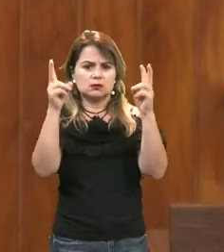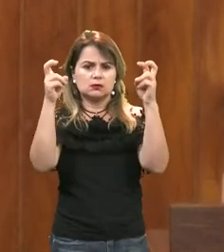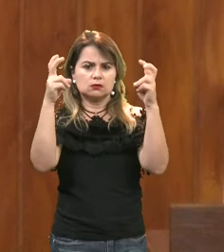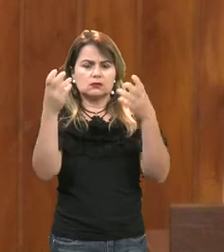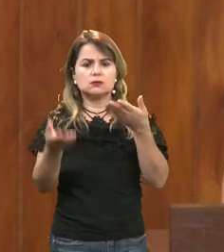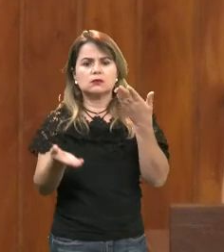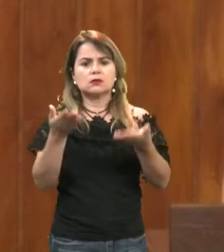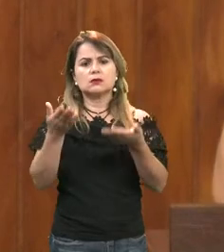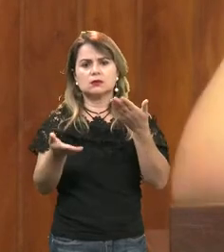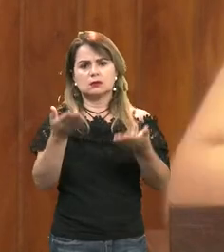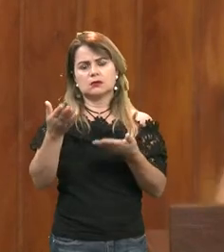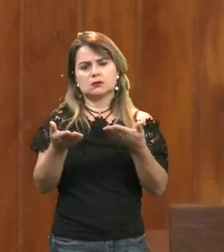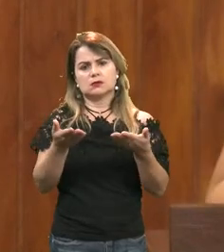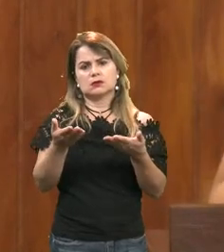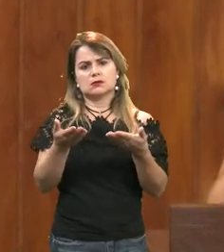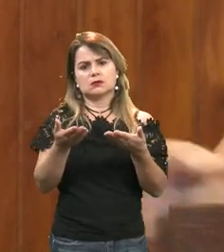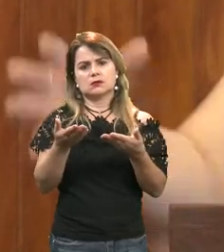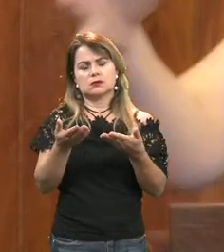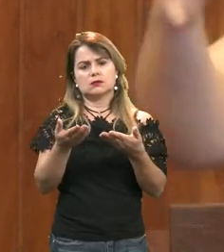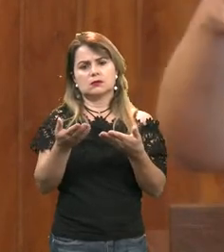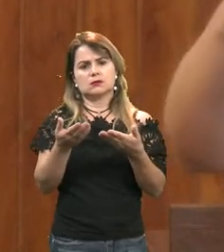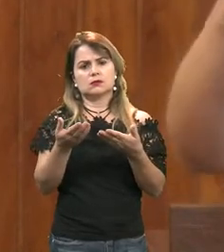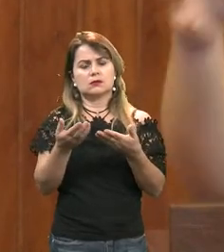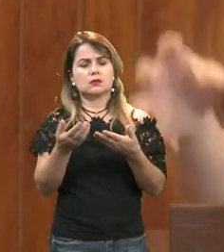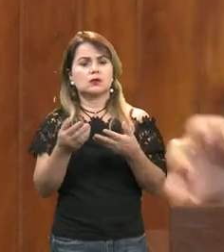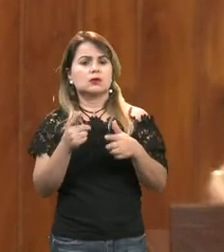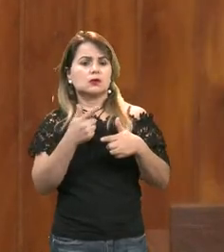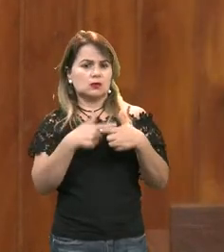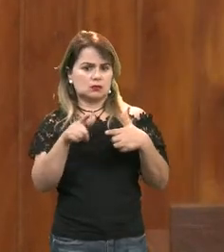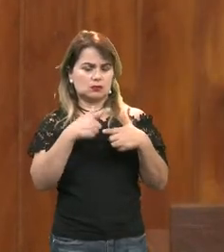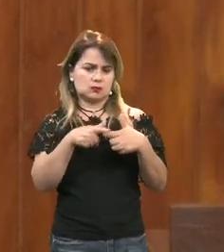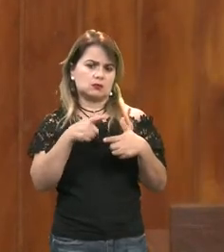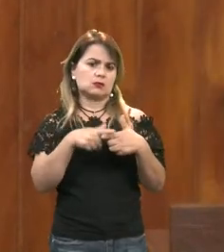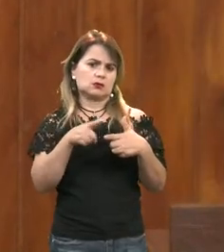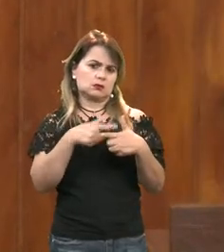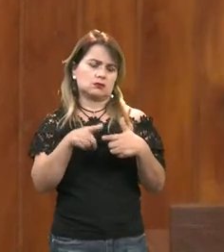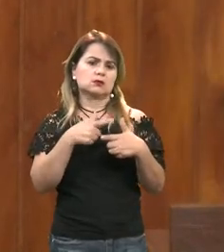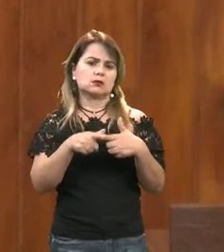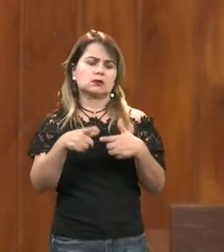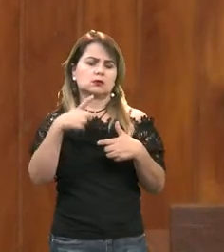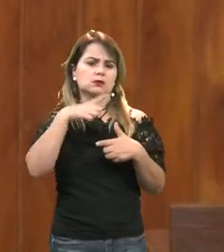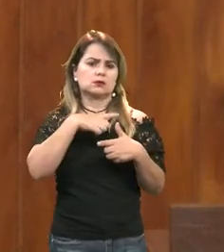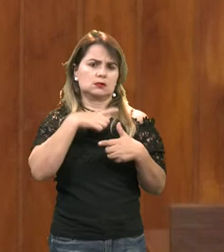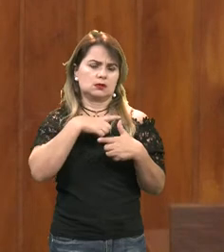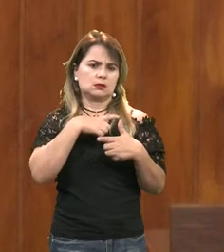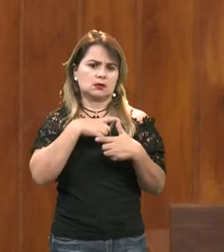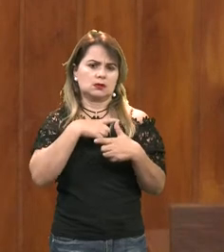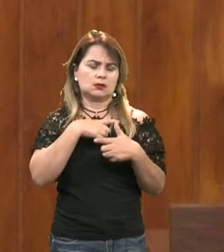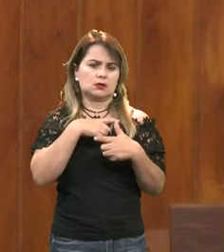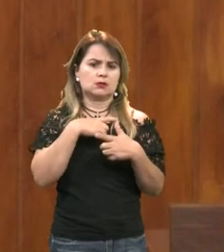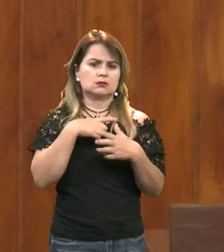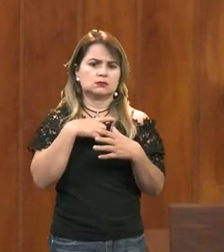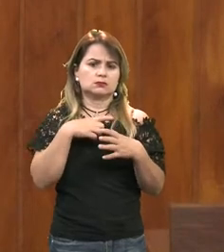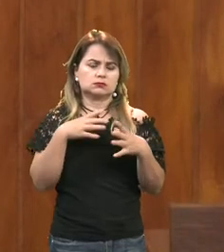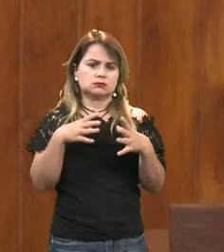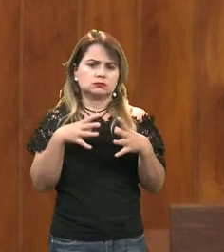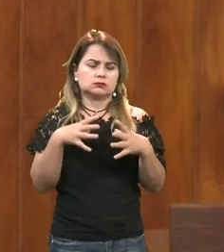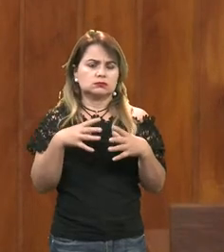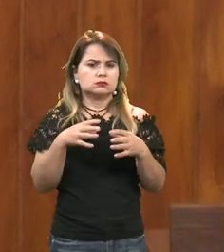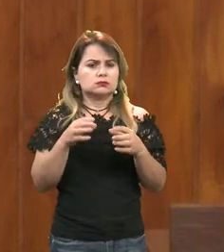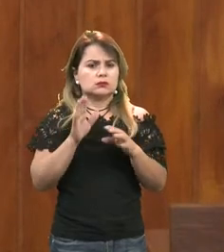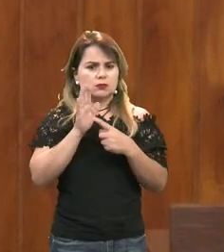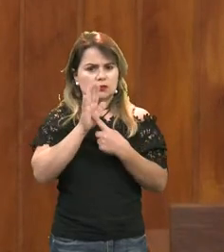nessa regulamentação? São os grandes fantasmas que envolvem a questão da cannabis medicinal. De uma forma bem